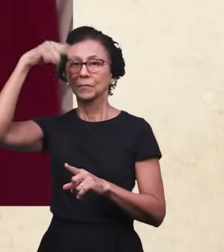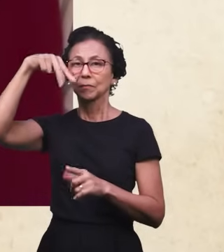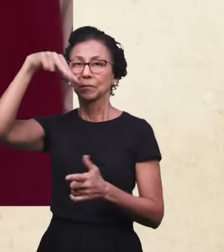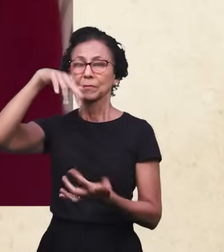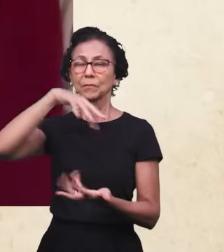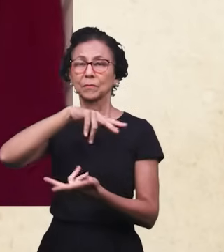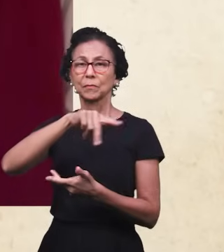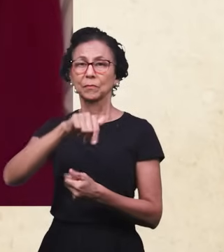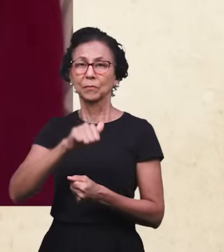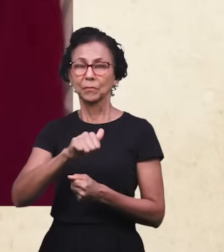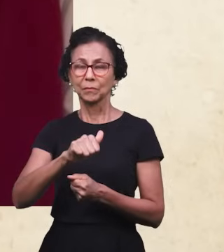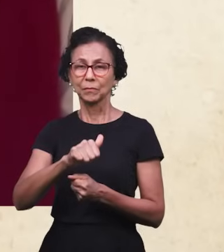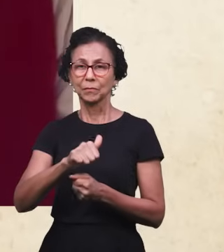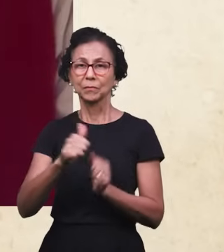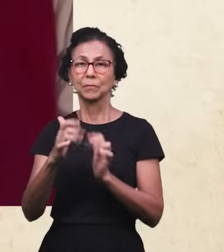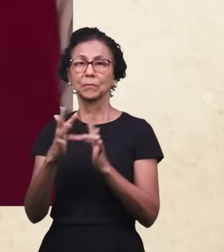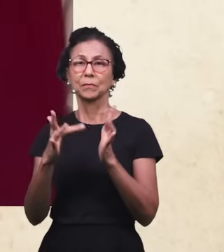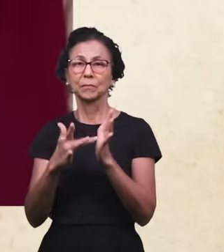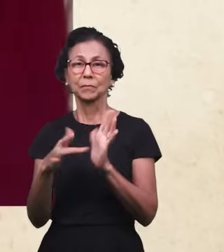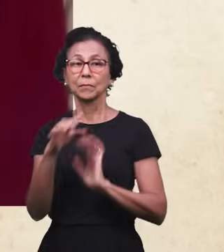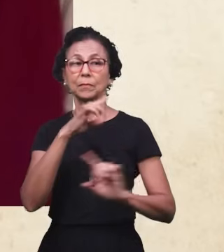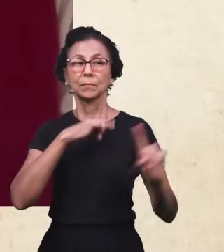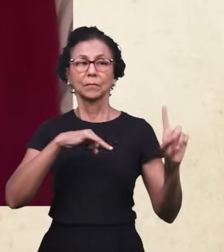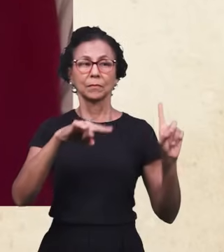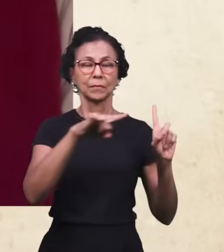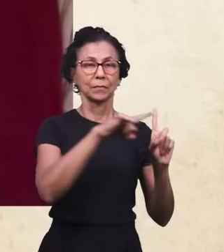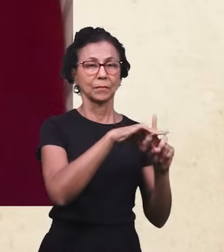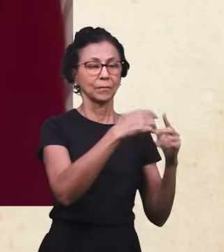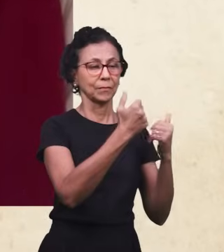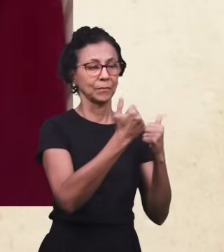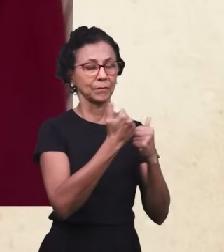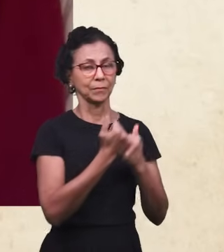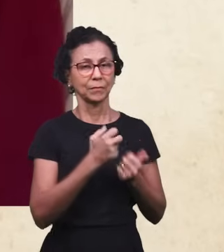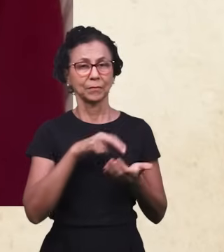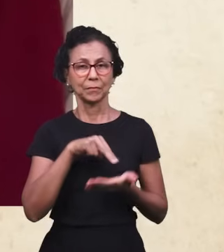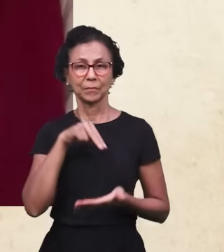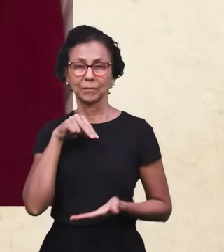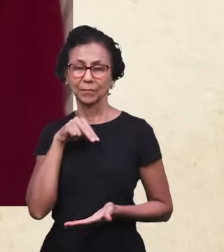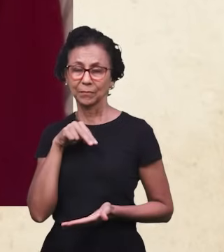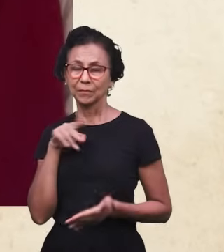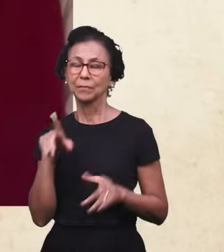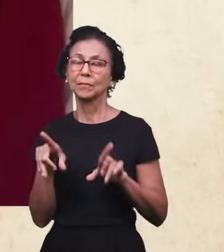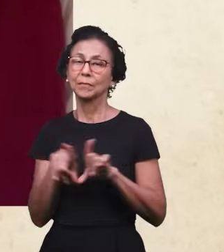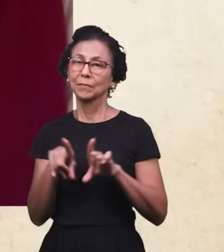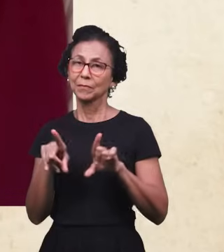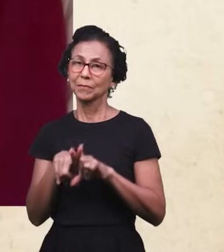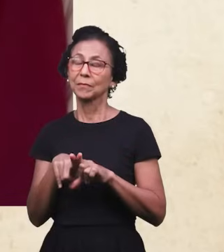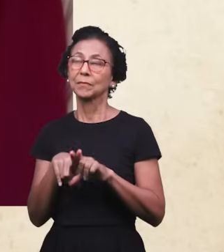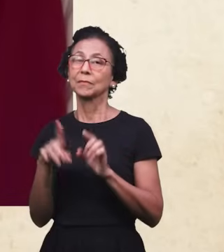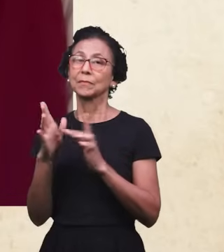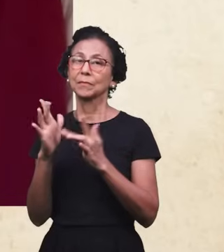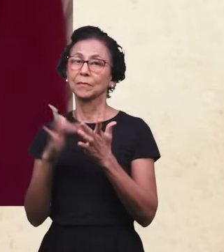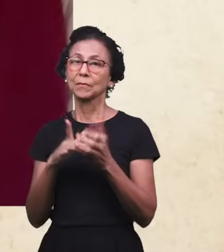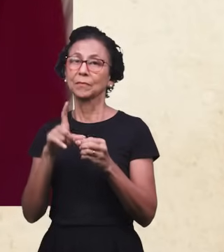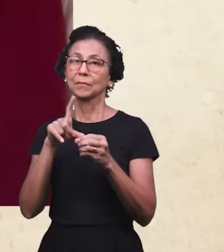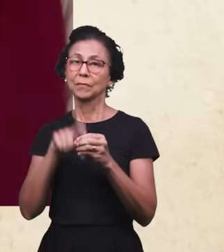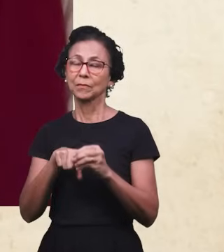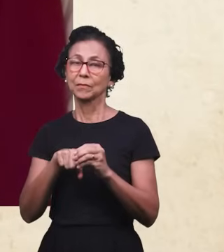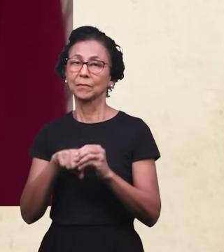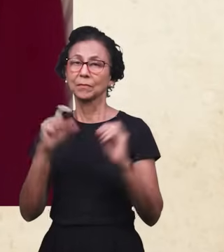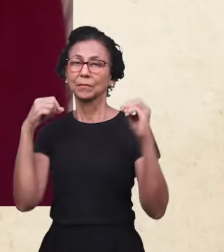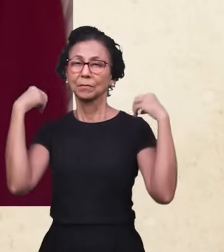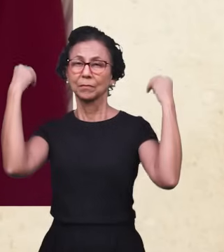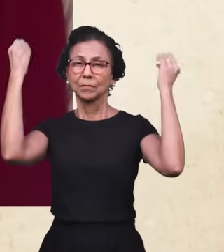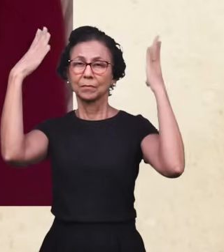ele voltará como Senhor dos senhores, Rei dos reis, e todo joelho se dobrará e toda